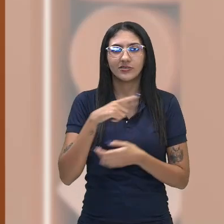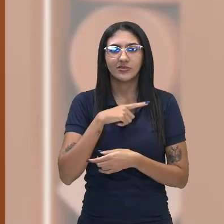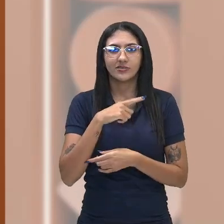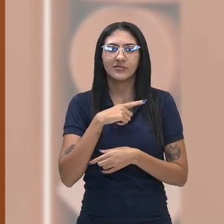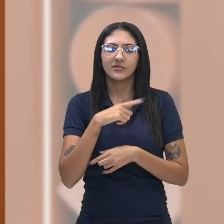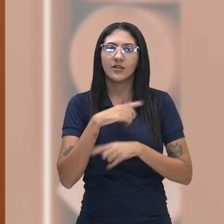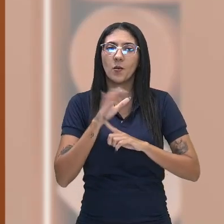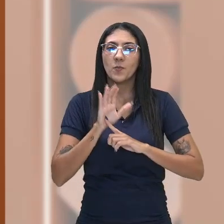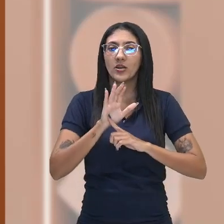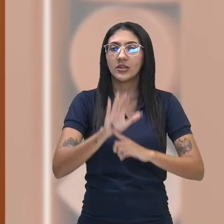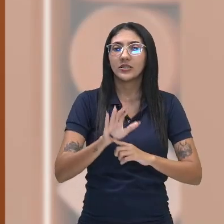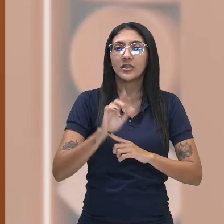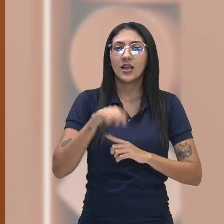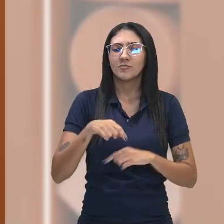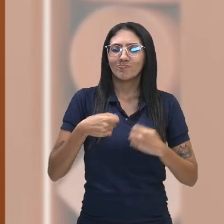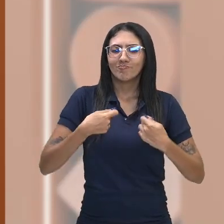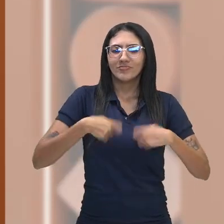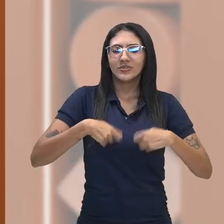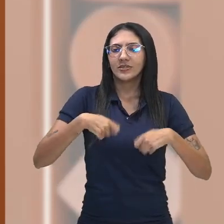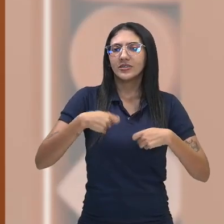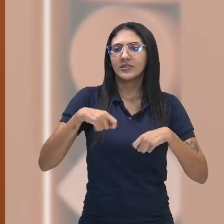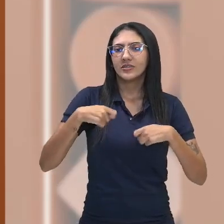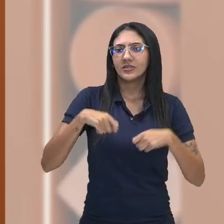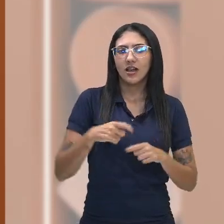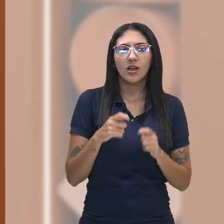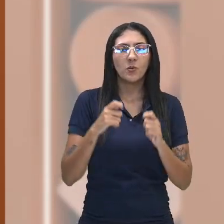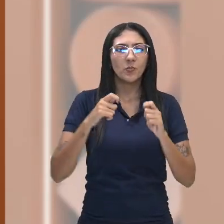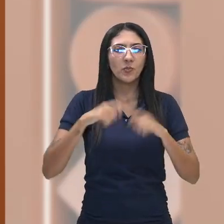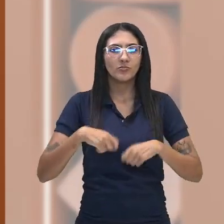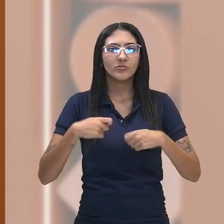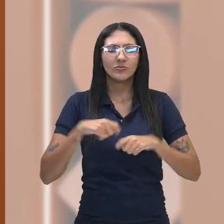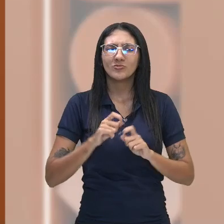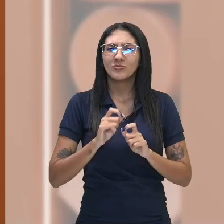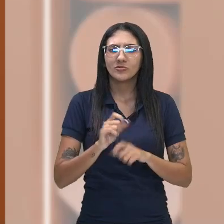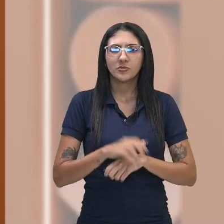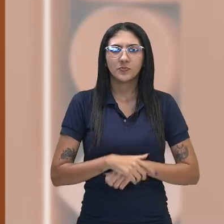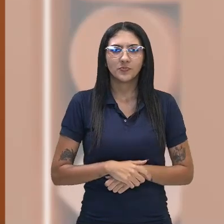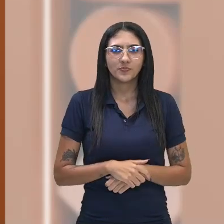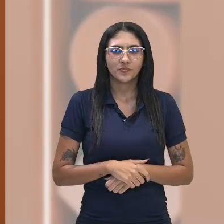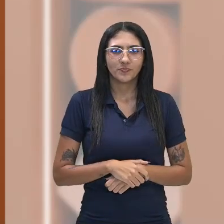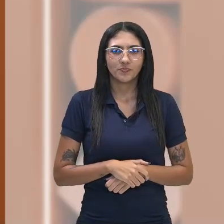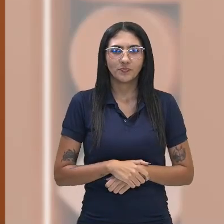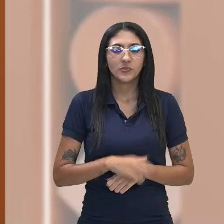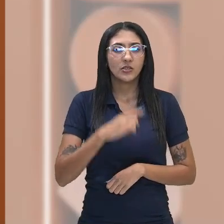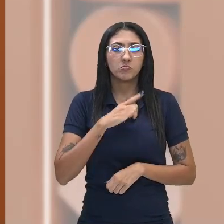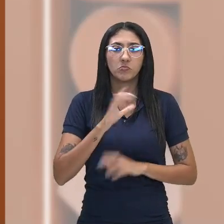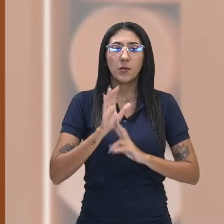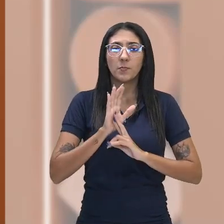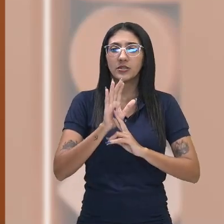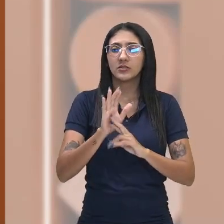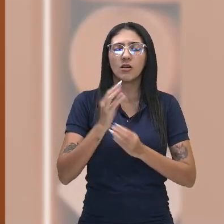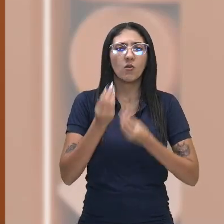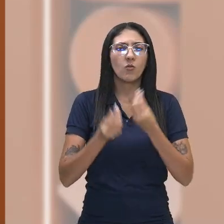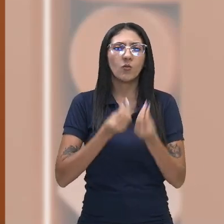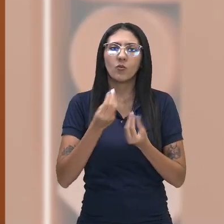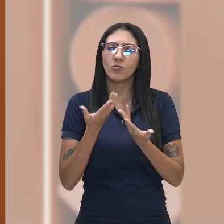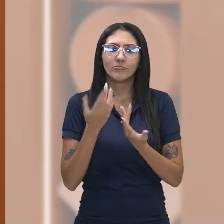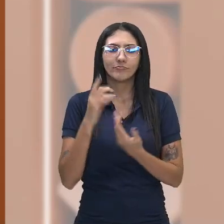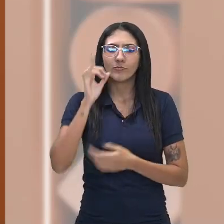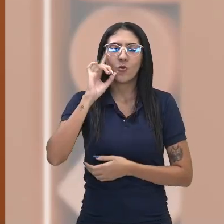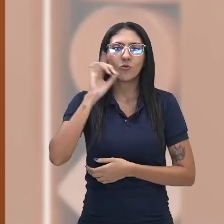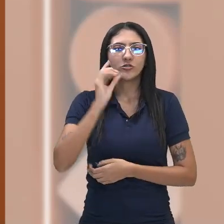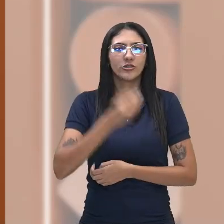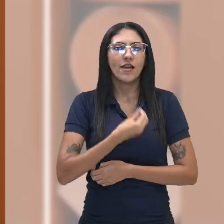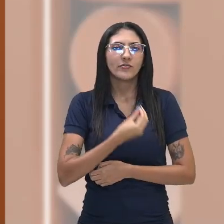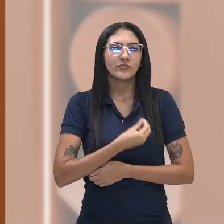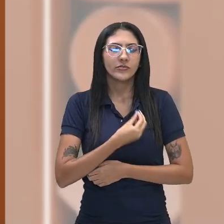apresentavam essa necessidade de representar o seu cotidiano. É claro